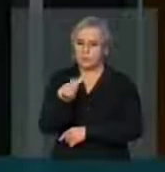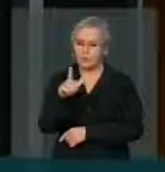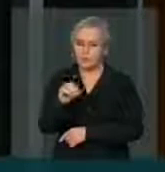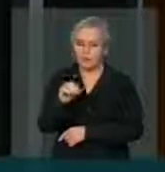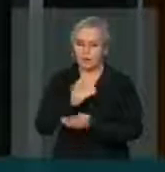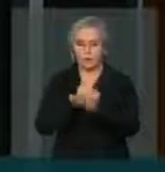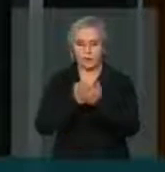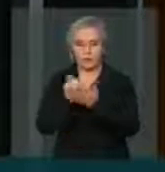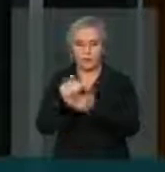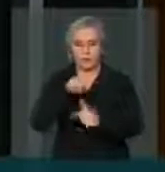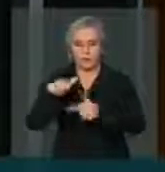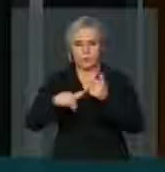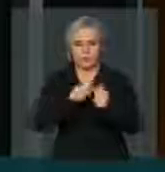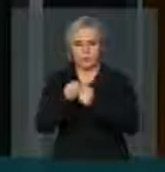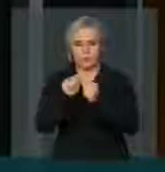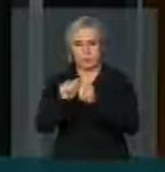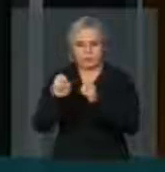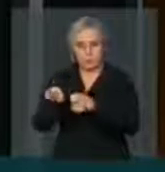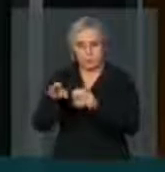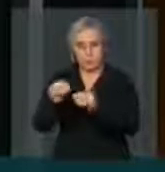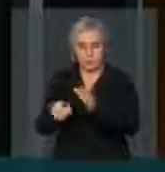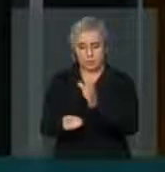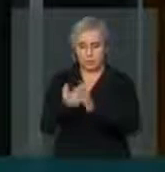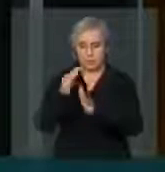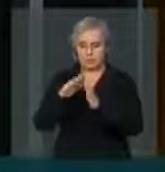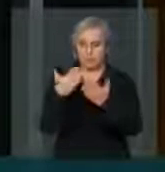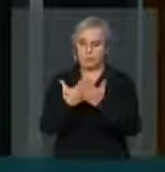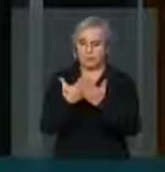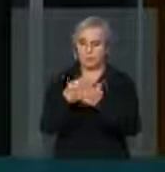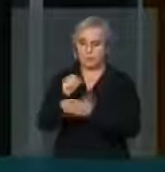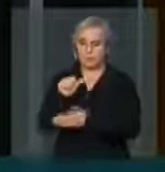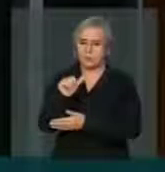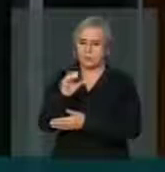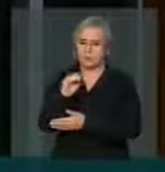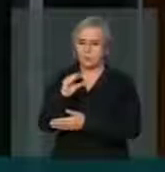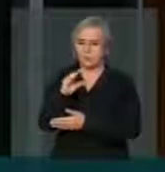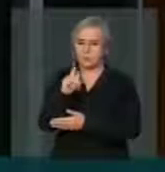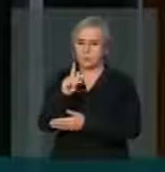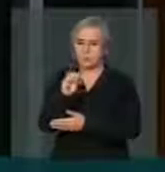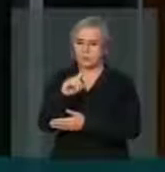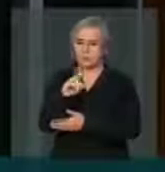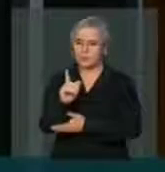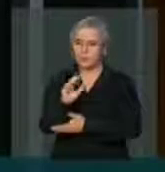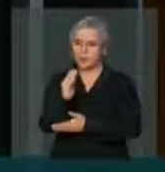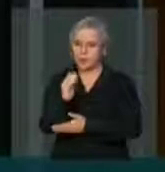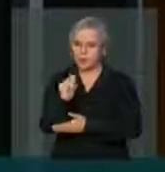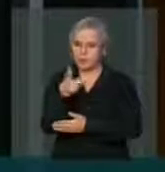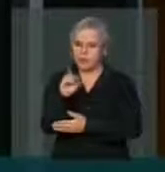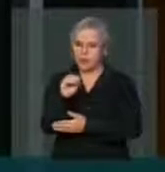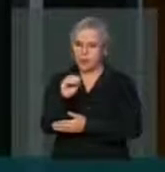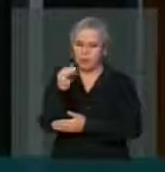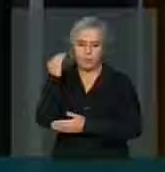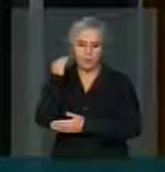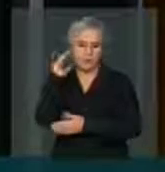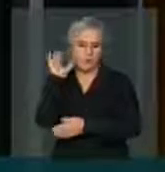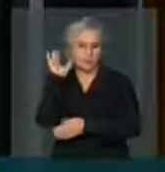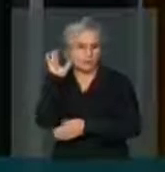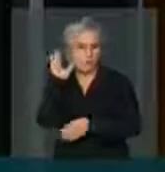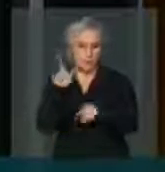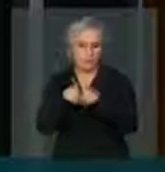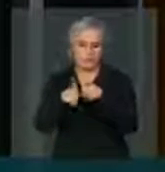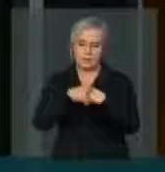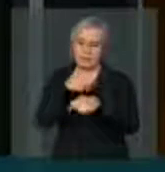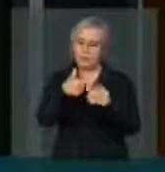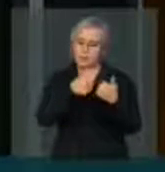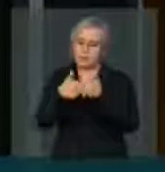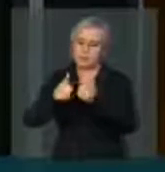ao seu conhecido trabalho educativo, fundando o Colégio São Gonçalo em Cuiabá. Ao lado também fundaram a igreja Nossa Senhora Auxiliadora,